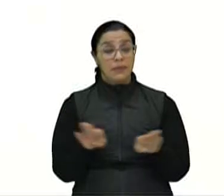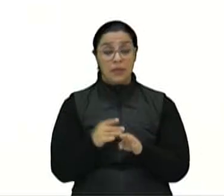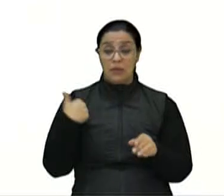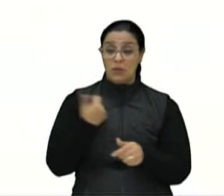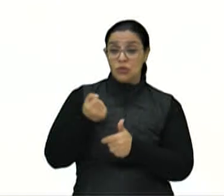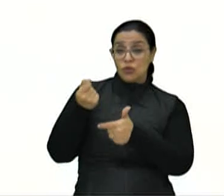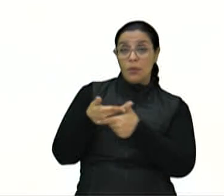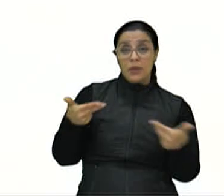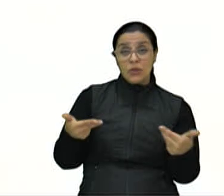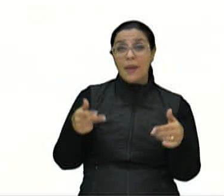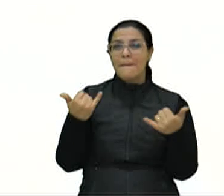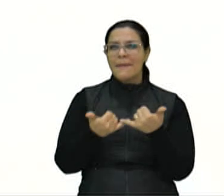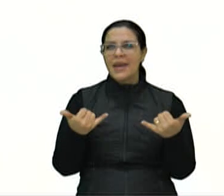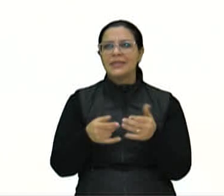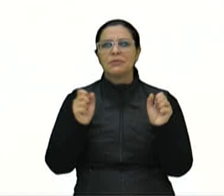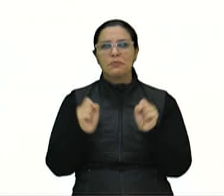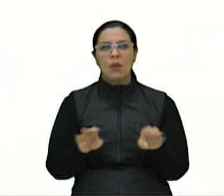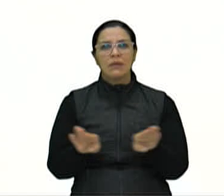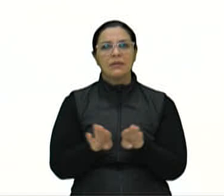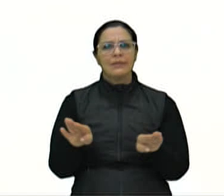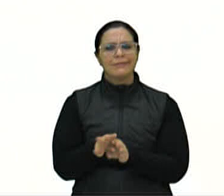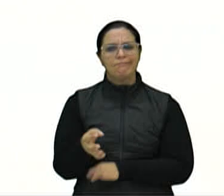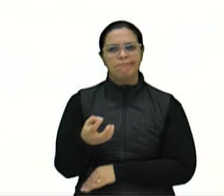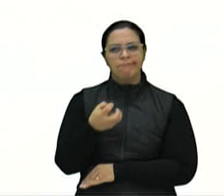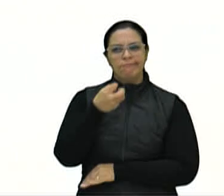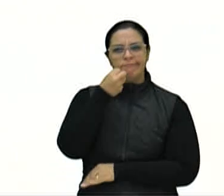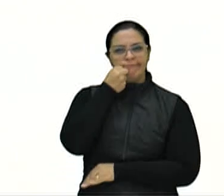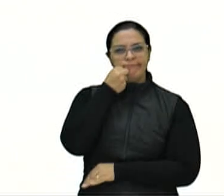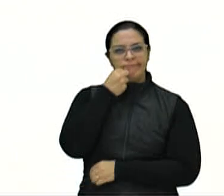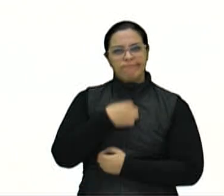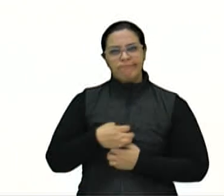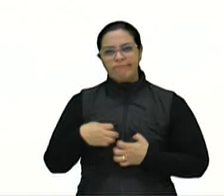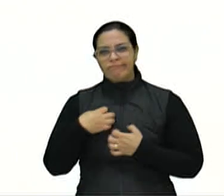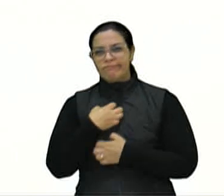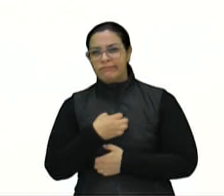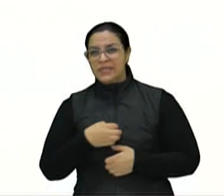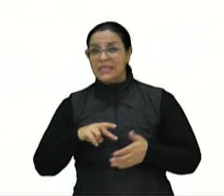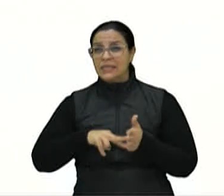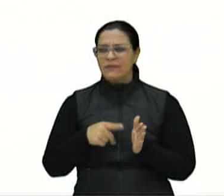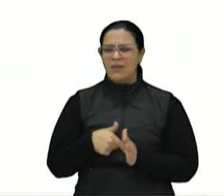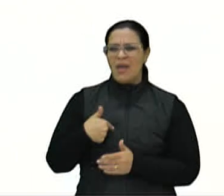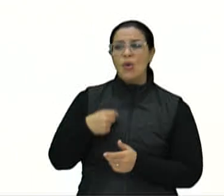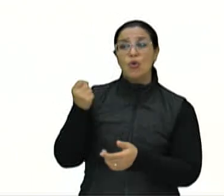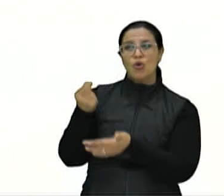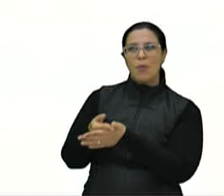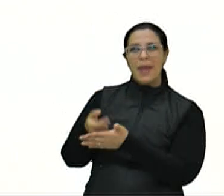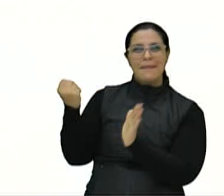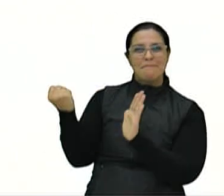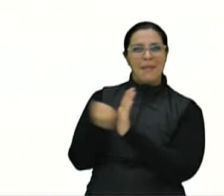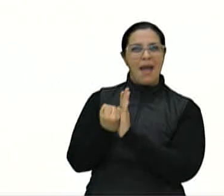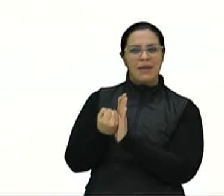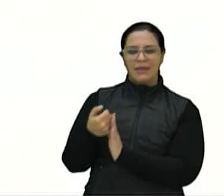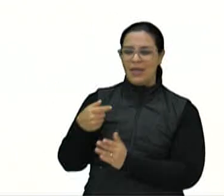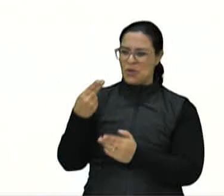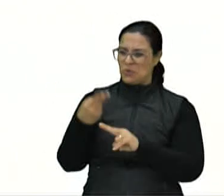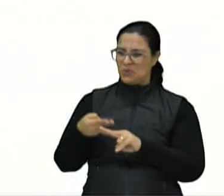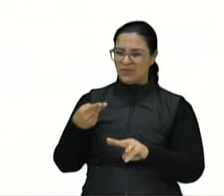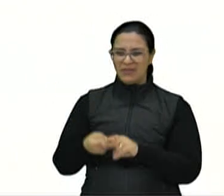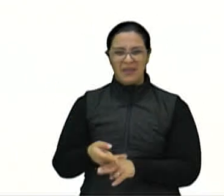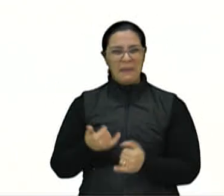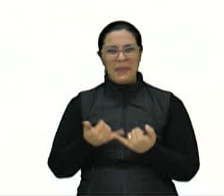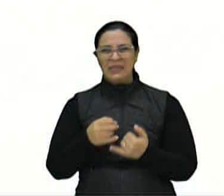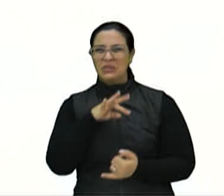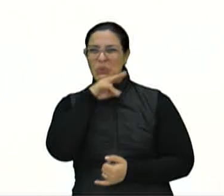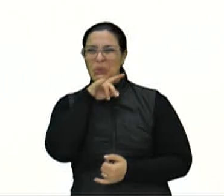pode gerar decepções e insatisfação. Dessa maneira, após experimentar, a gente tem decepções, não me